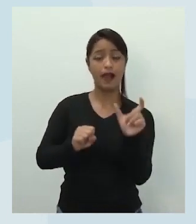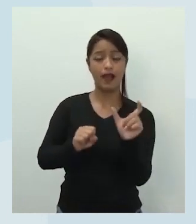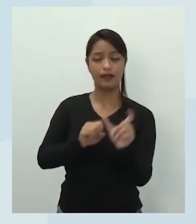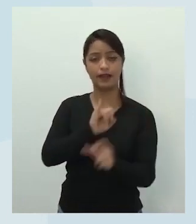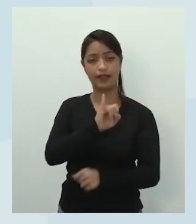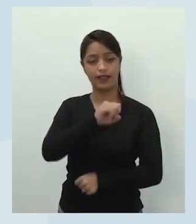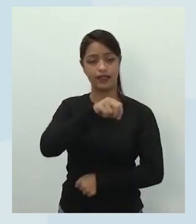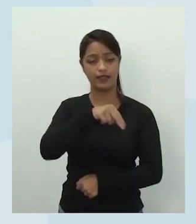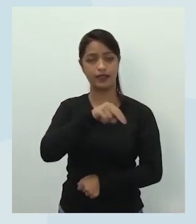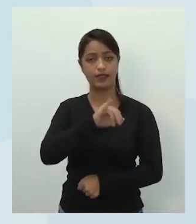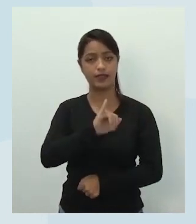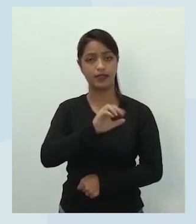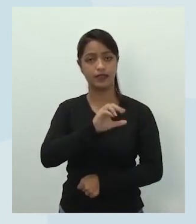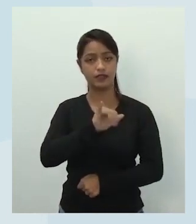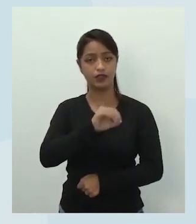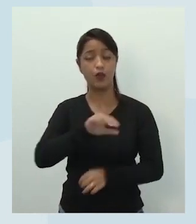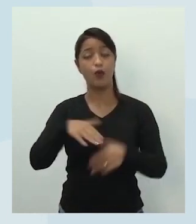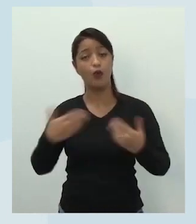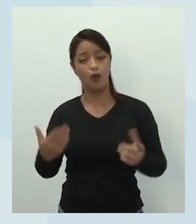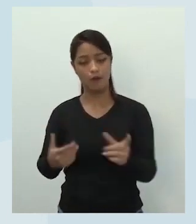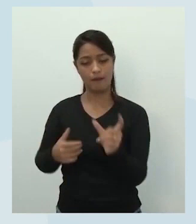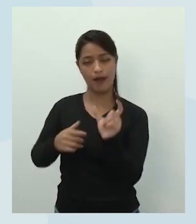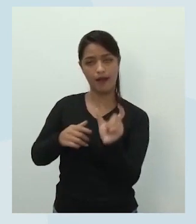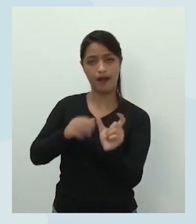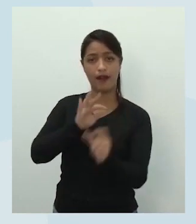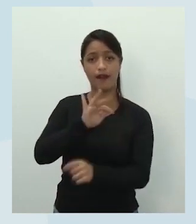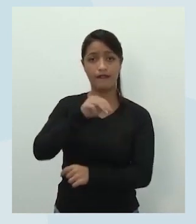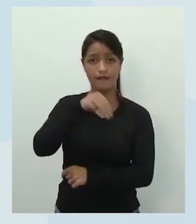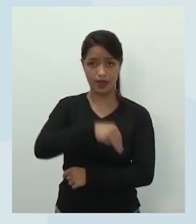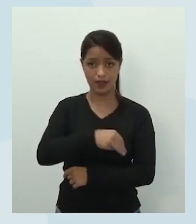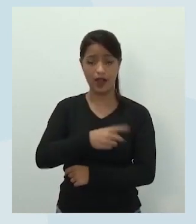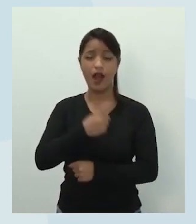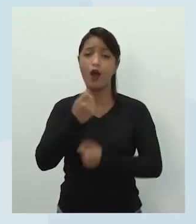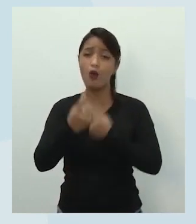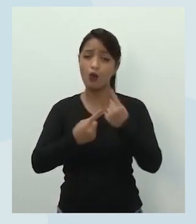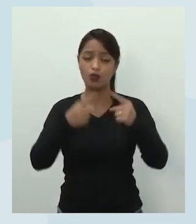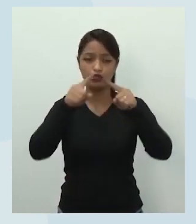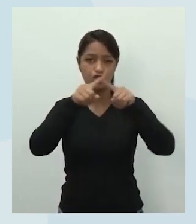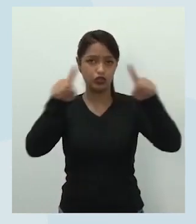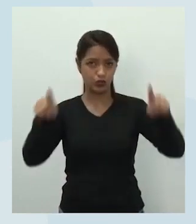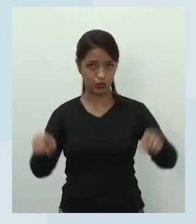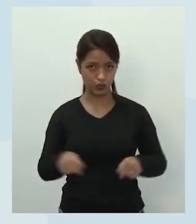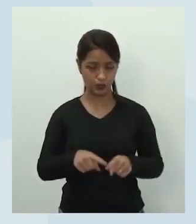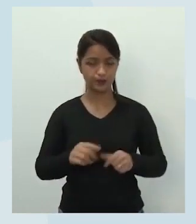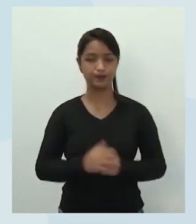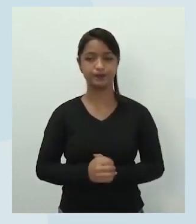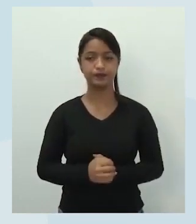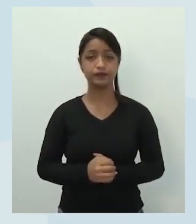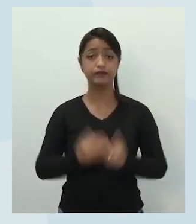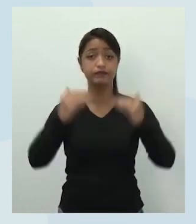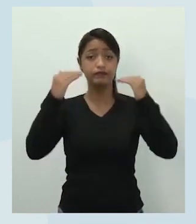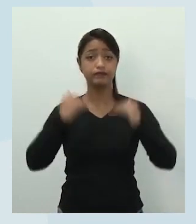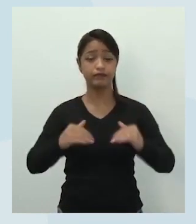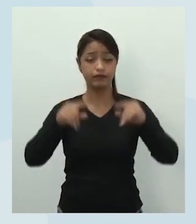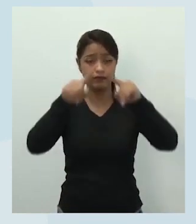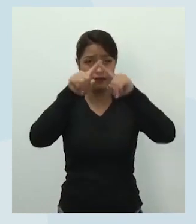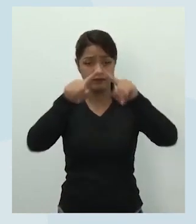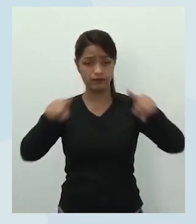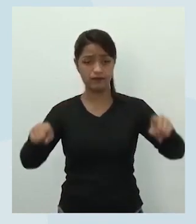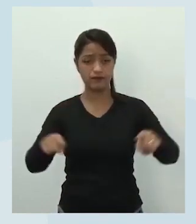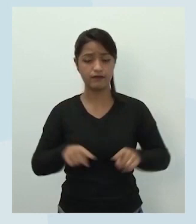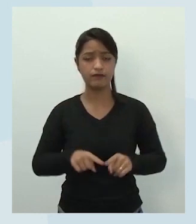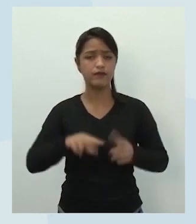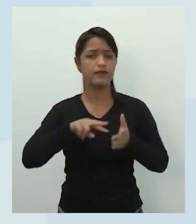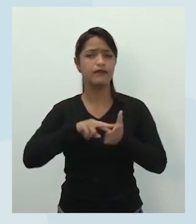fim. Em alguns lugares, trazem um círculo alongado. O losango representa uma questão de